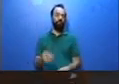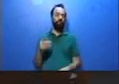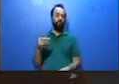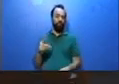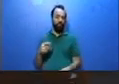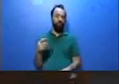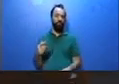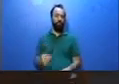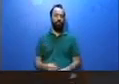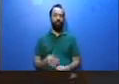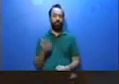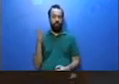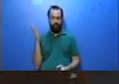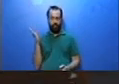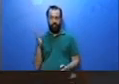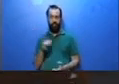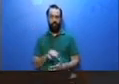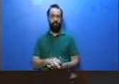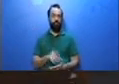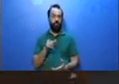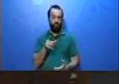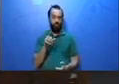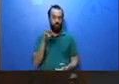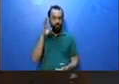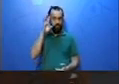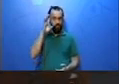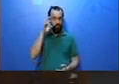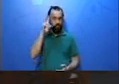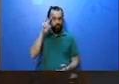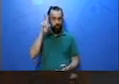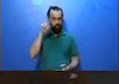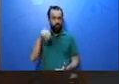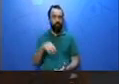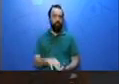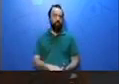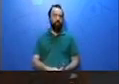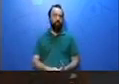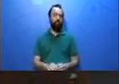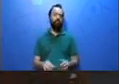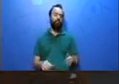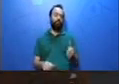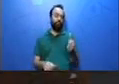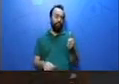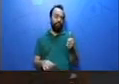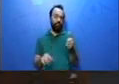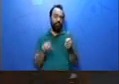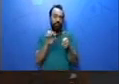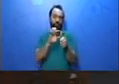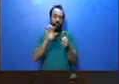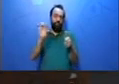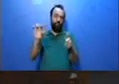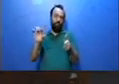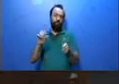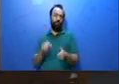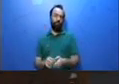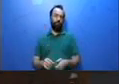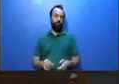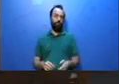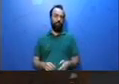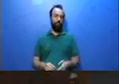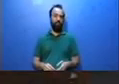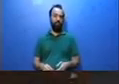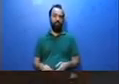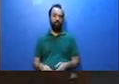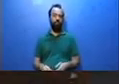pouquinho sobre os parágrafos. Vocês se lembram da aula passada que nós falamos sobre o recuo? É importante dar o espaço com